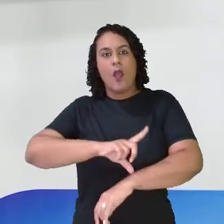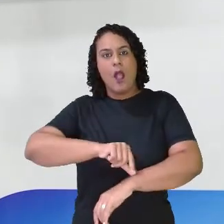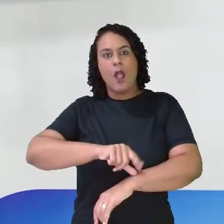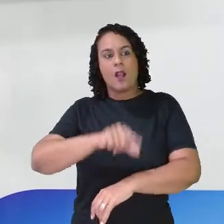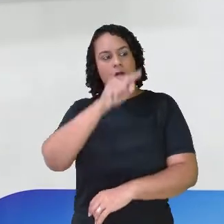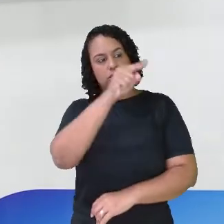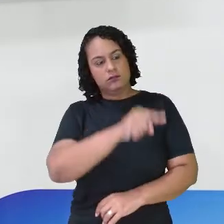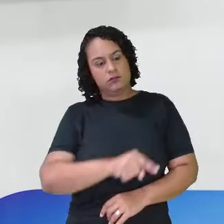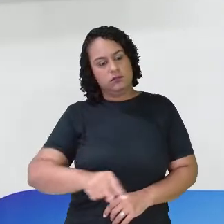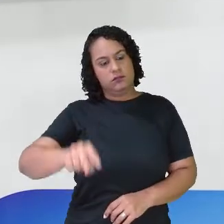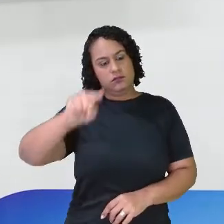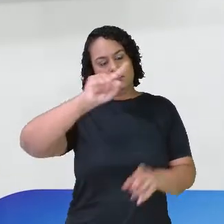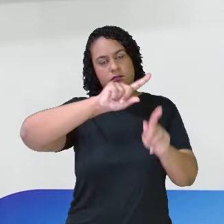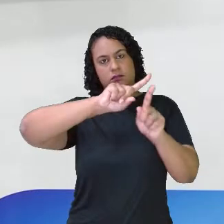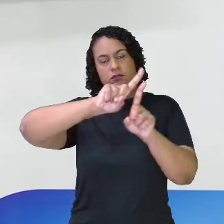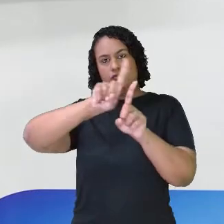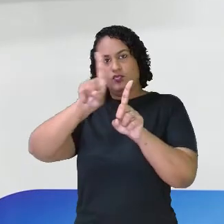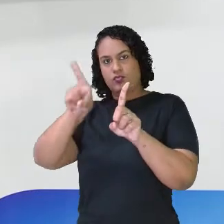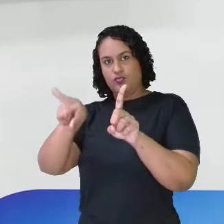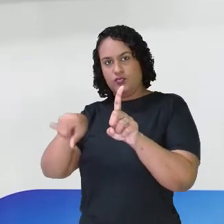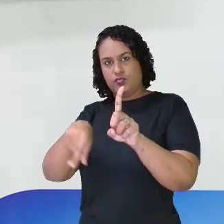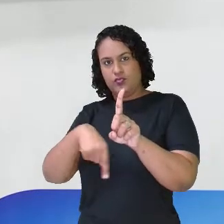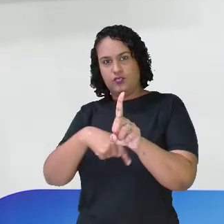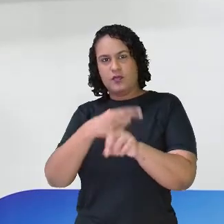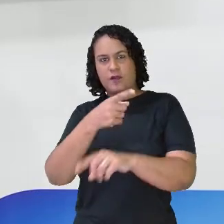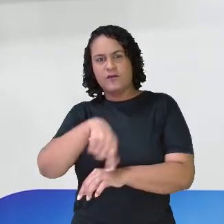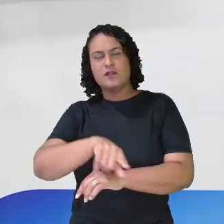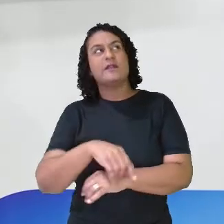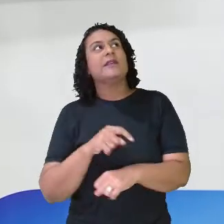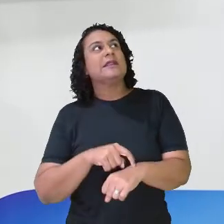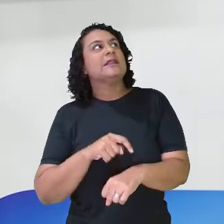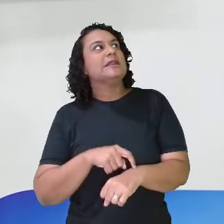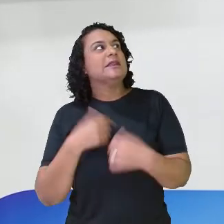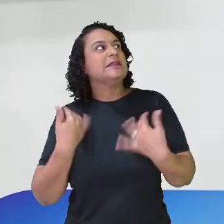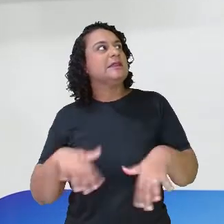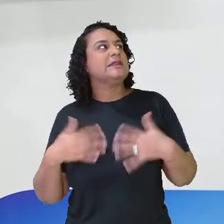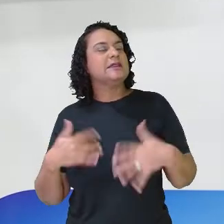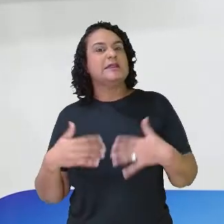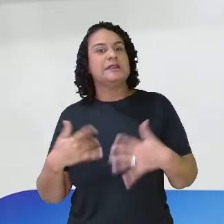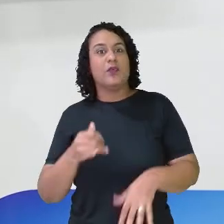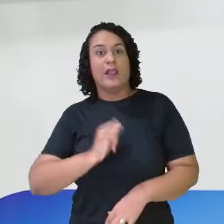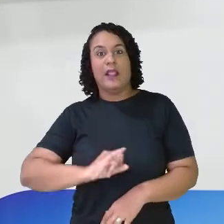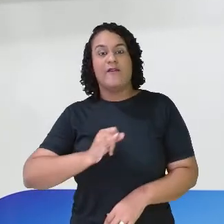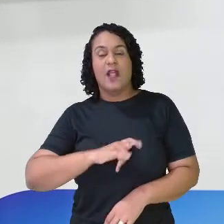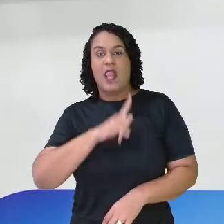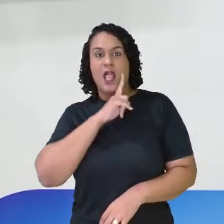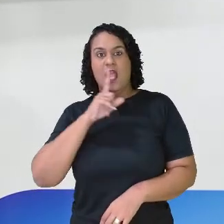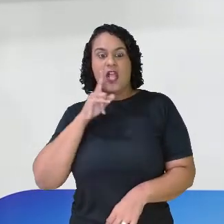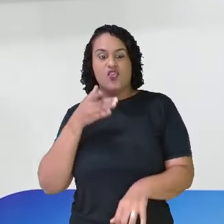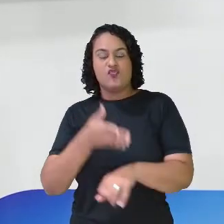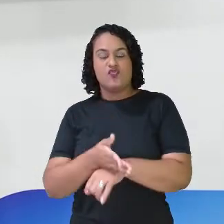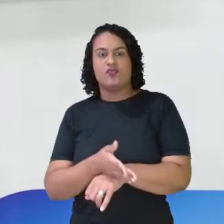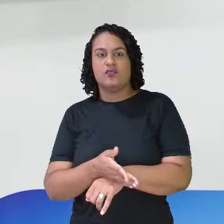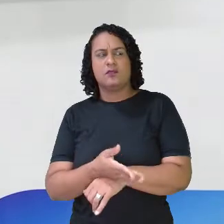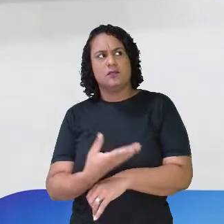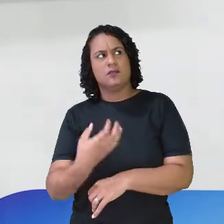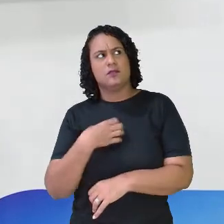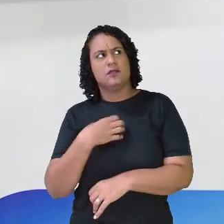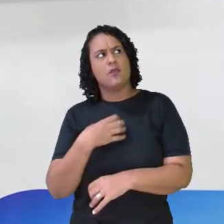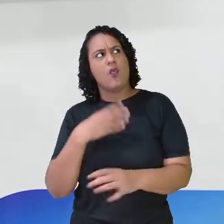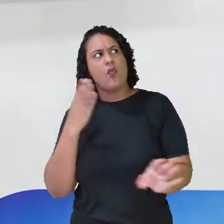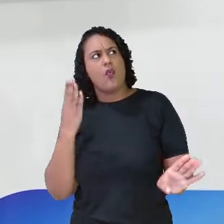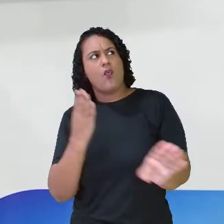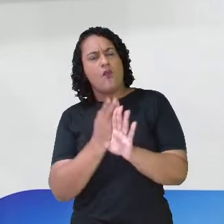sua escola, que você fica doidinho contando as horas para a merenda. Será que a gente consegue encontrar formas